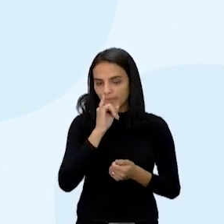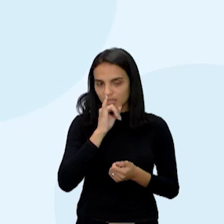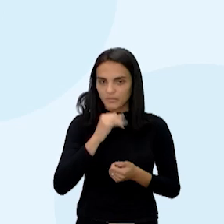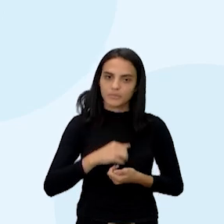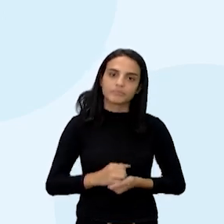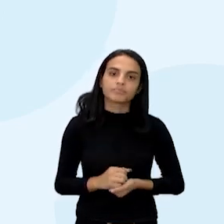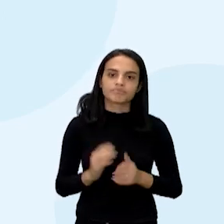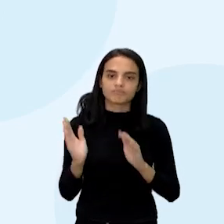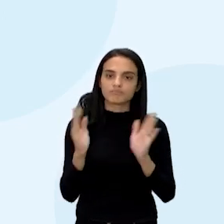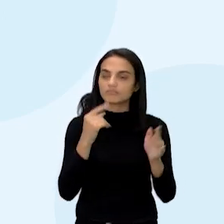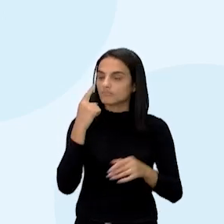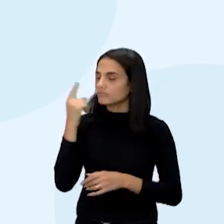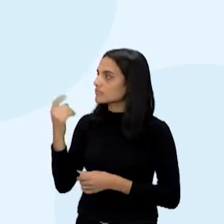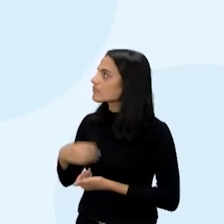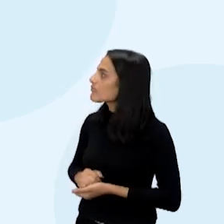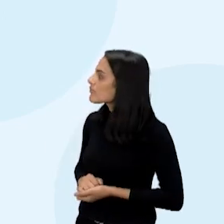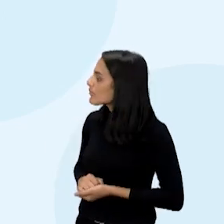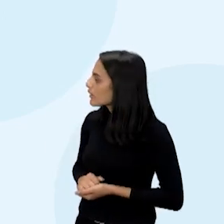vocês. Próximo.